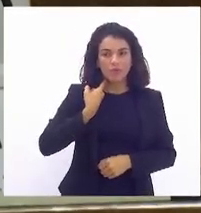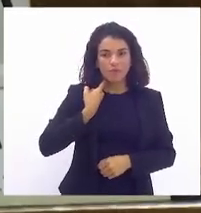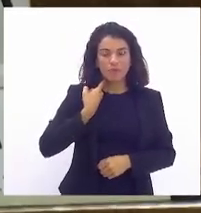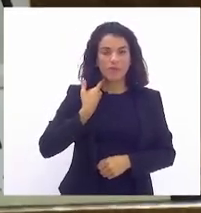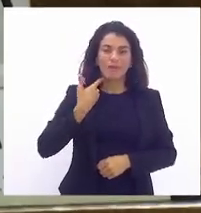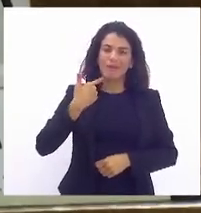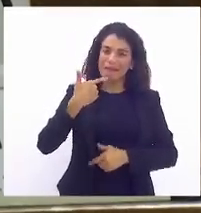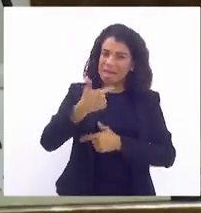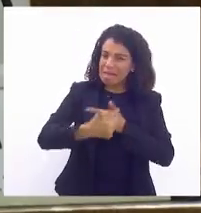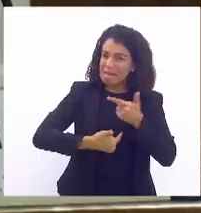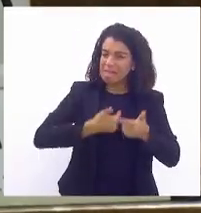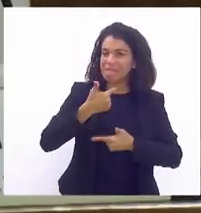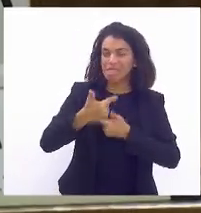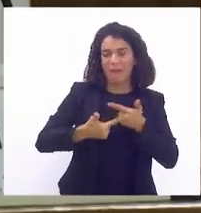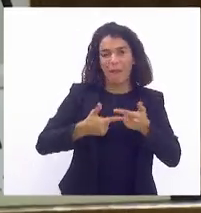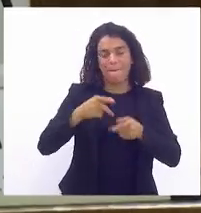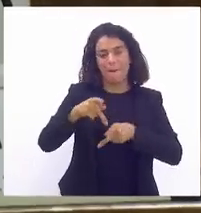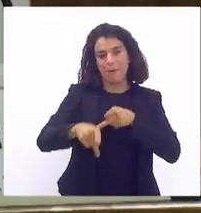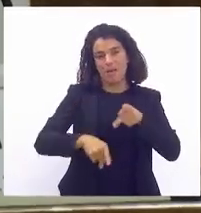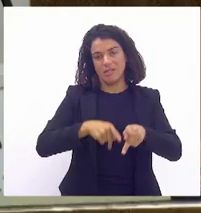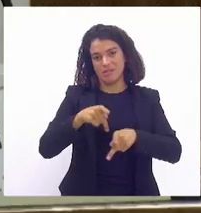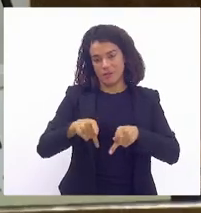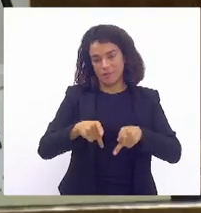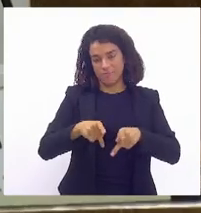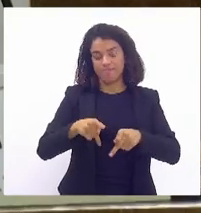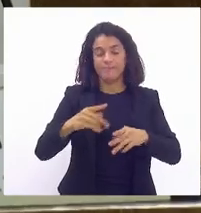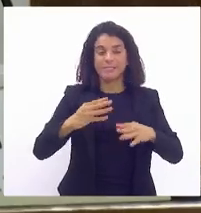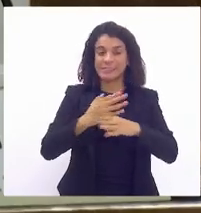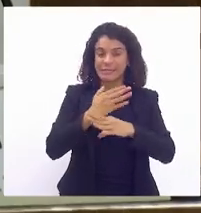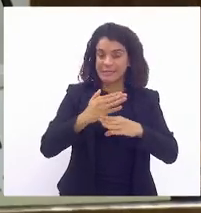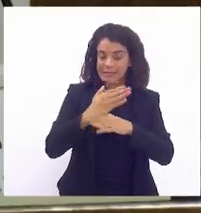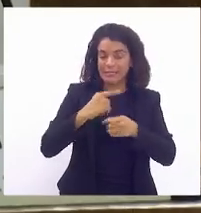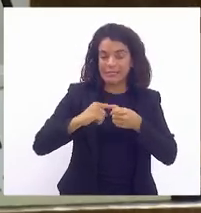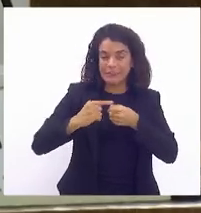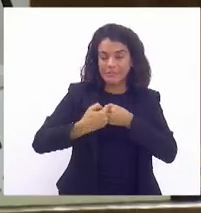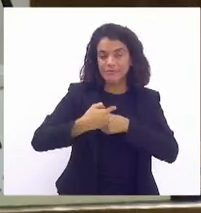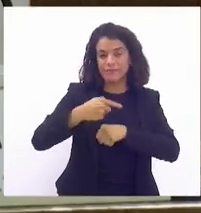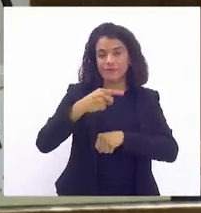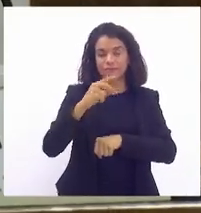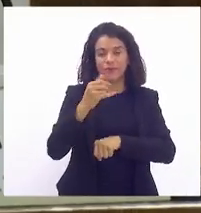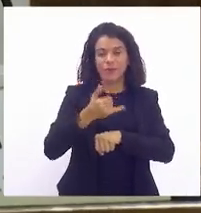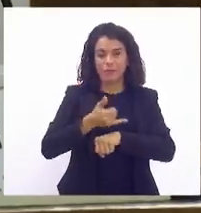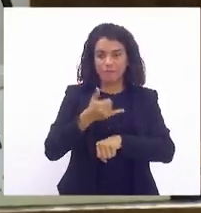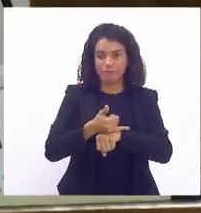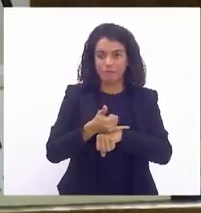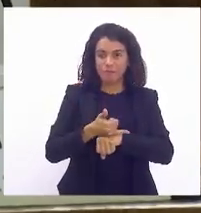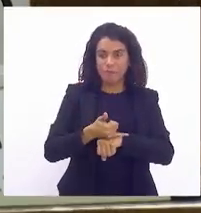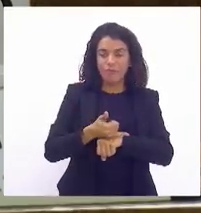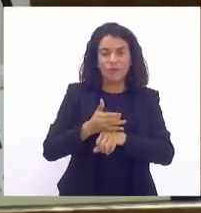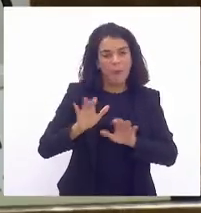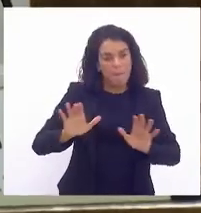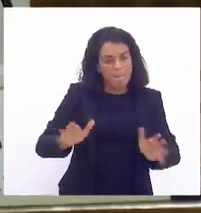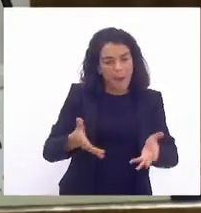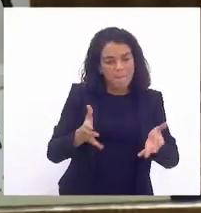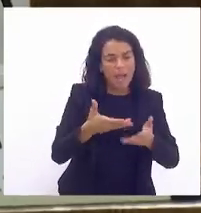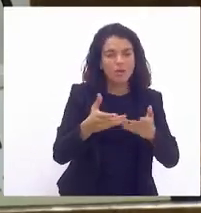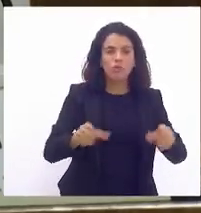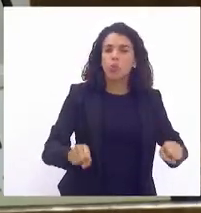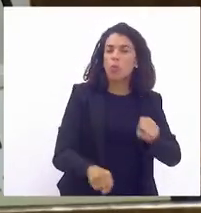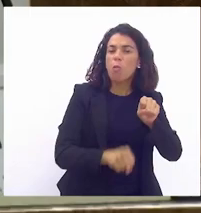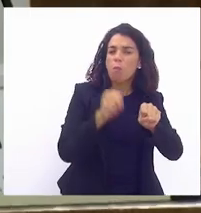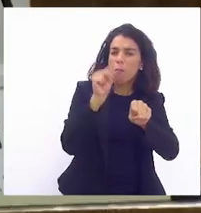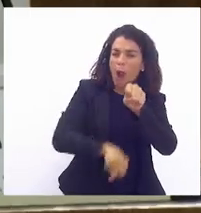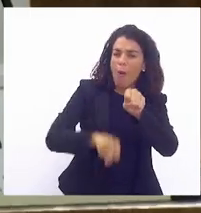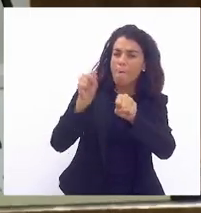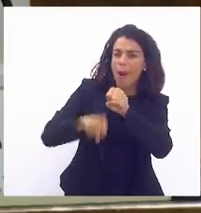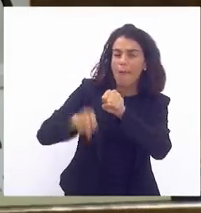muito a população da cidade de Volta Redonda, causando um grande dano à